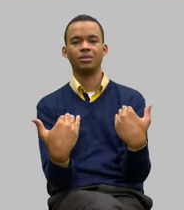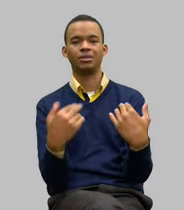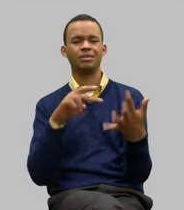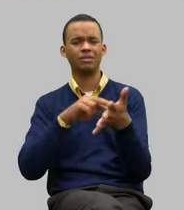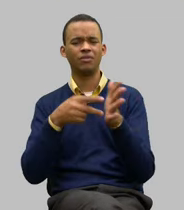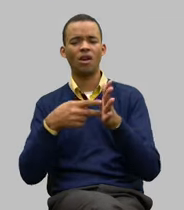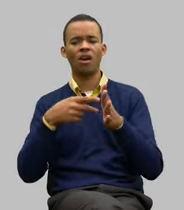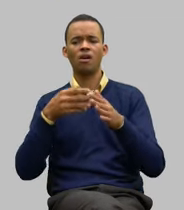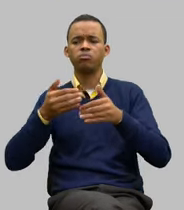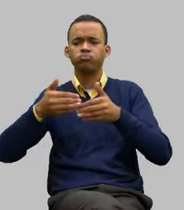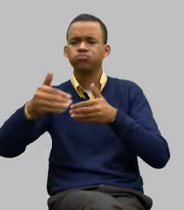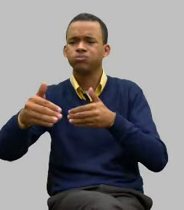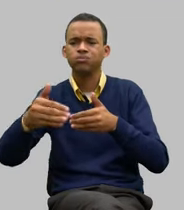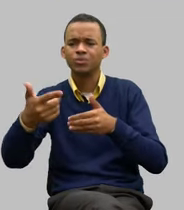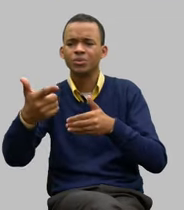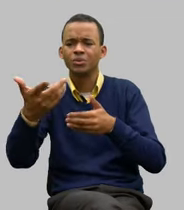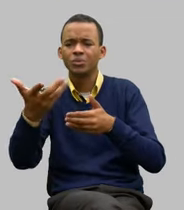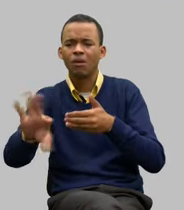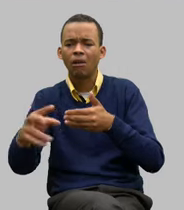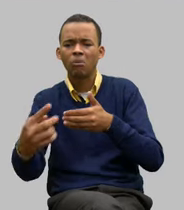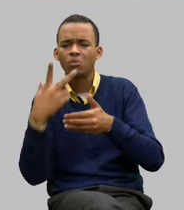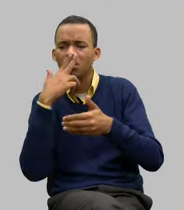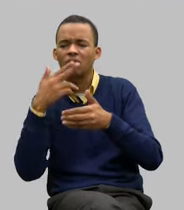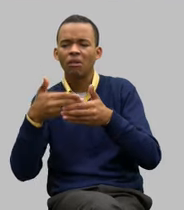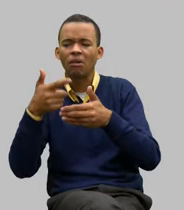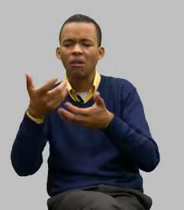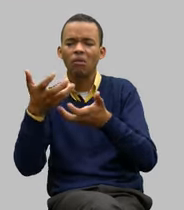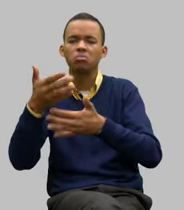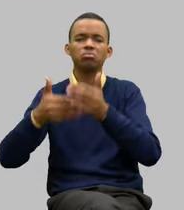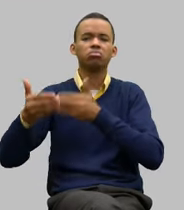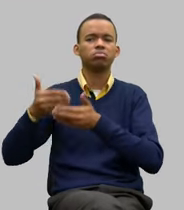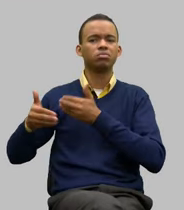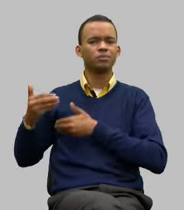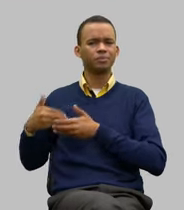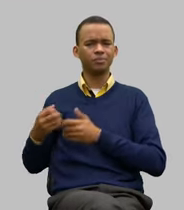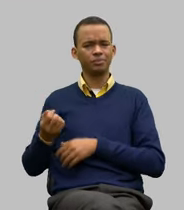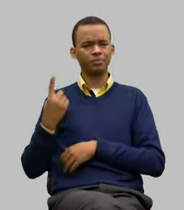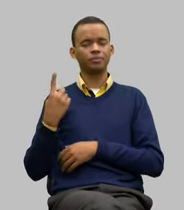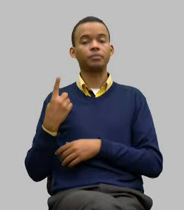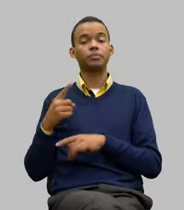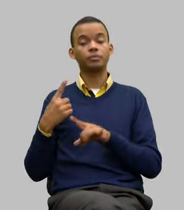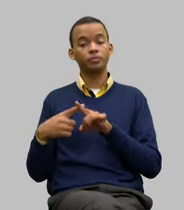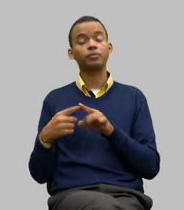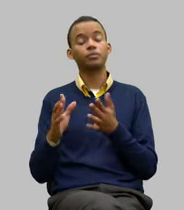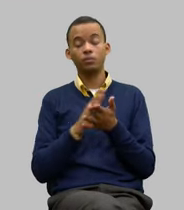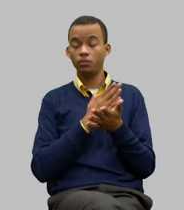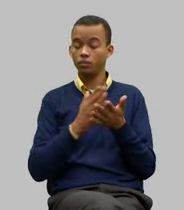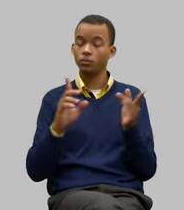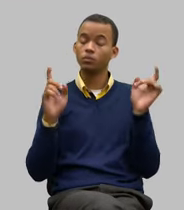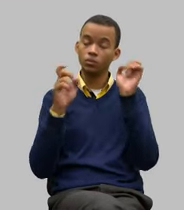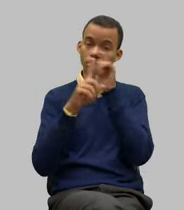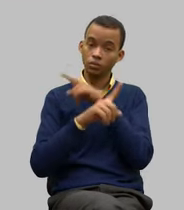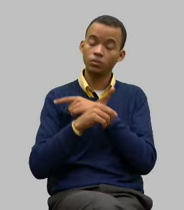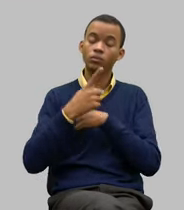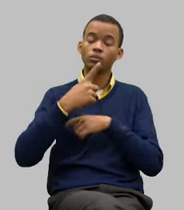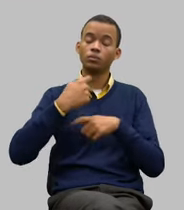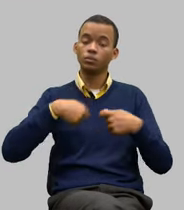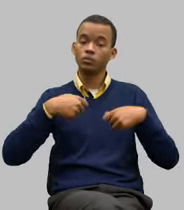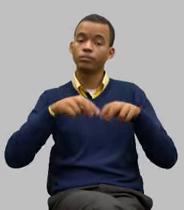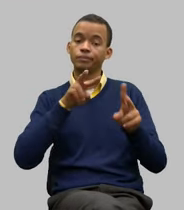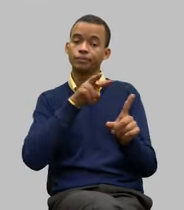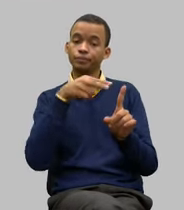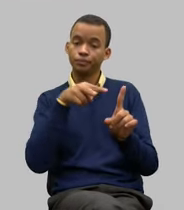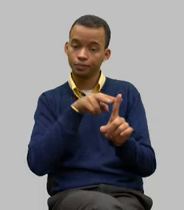situações e situações às vezes há uma situação grave de doença na família às vezes é uma situação e